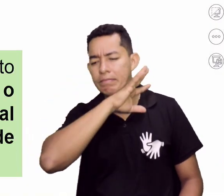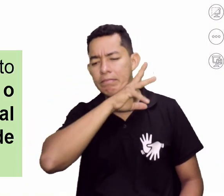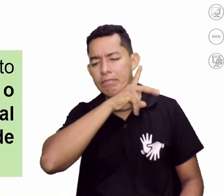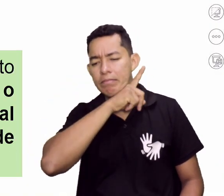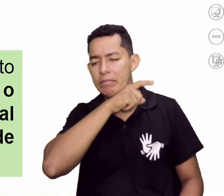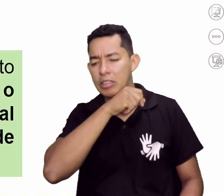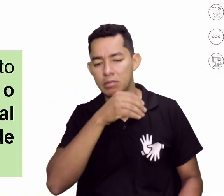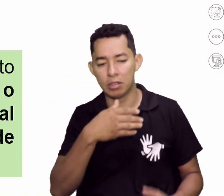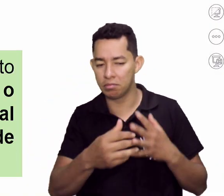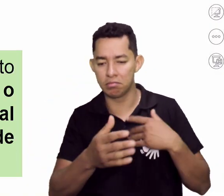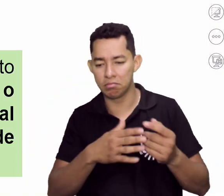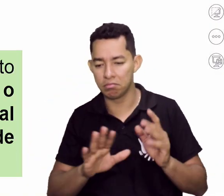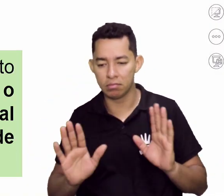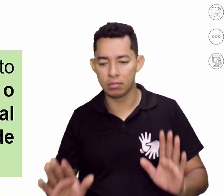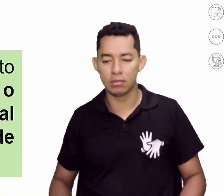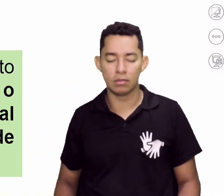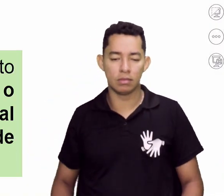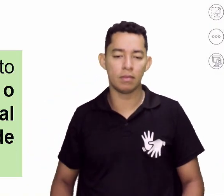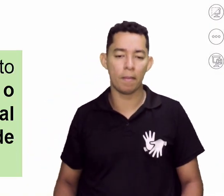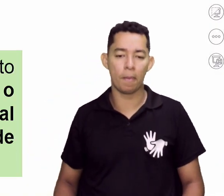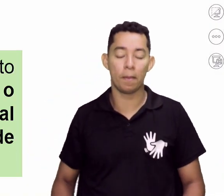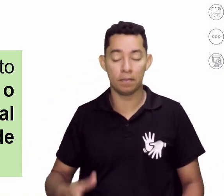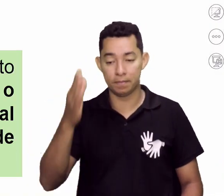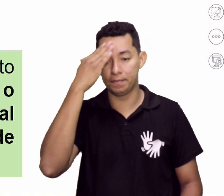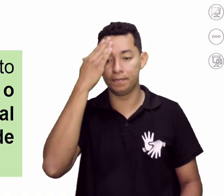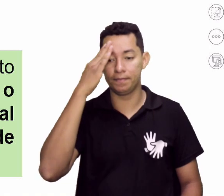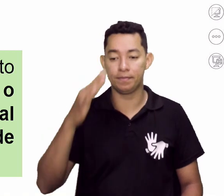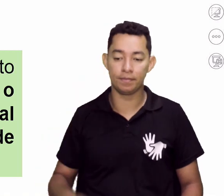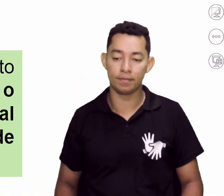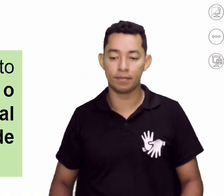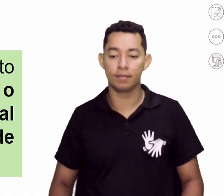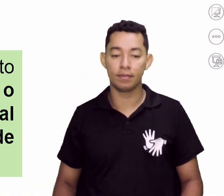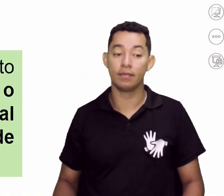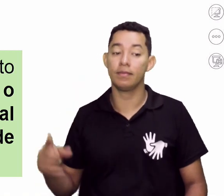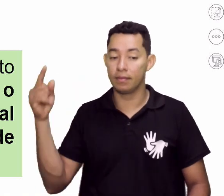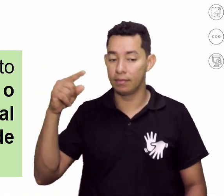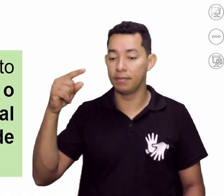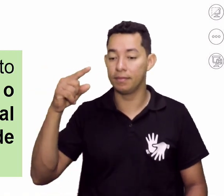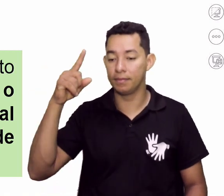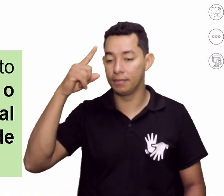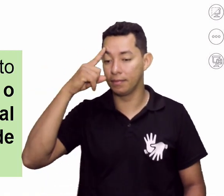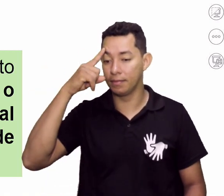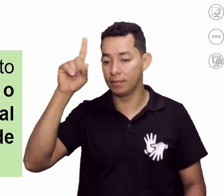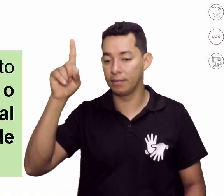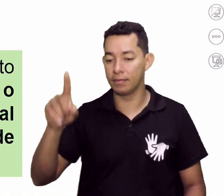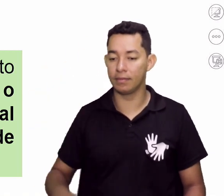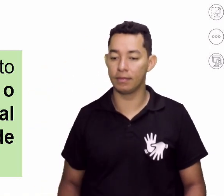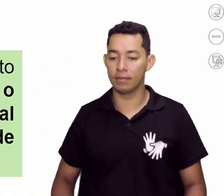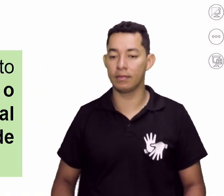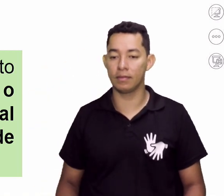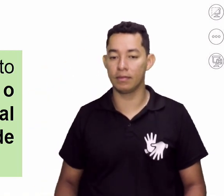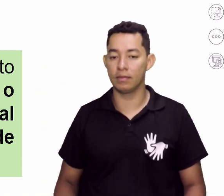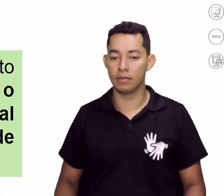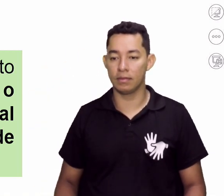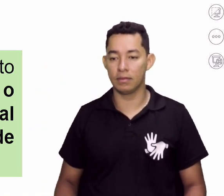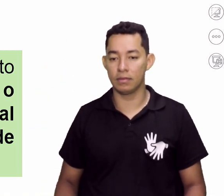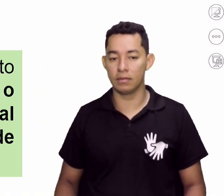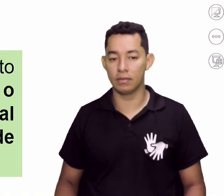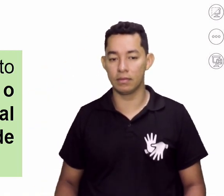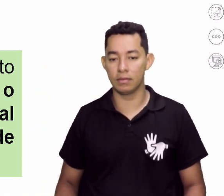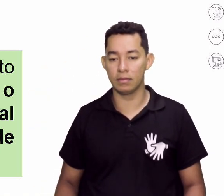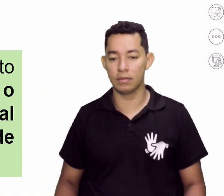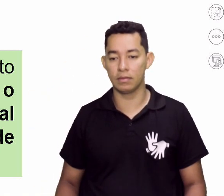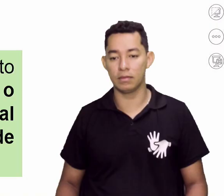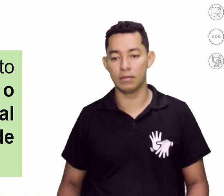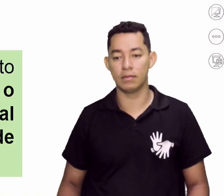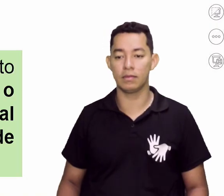Algum bicho assim. Entendeu? Essa é a ideia. Então, a busca dos artistas